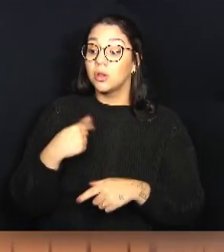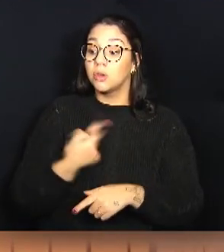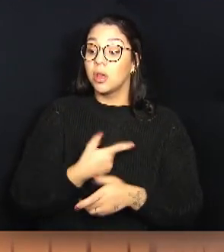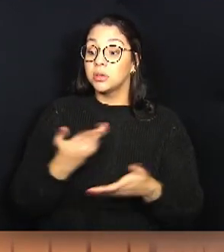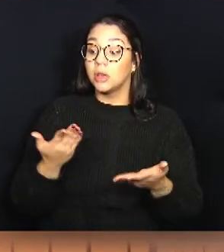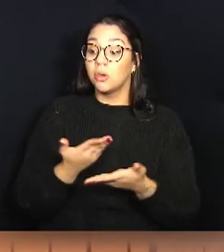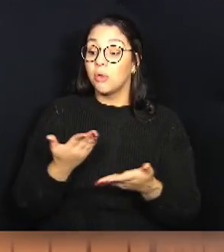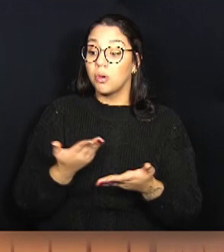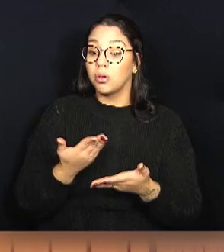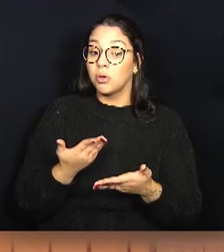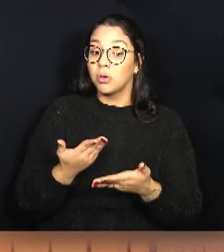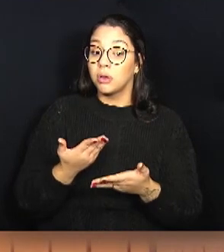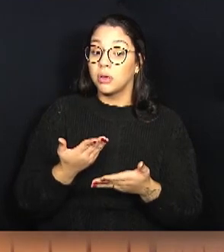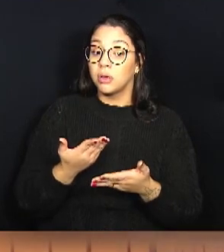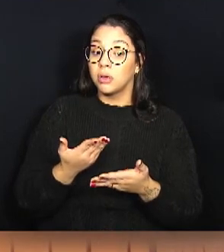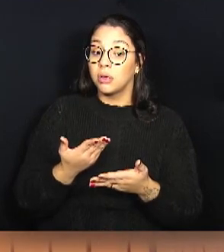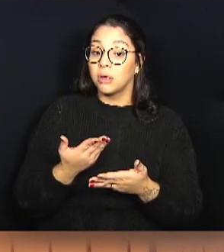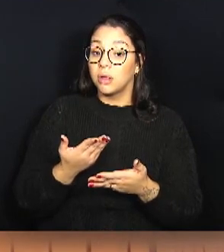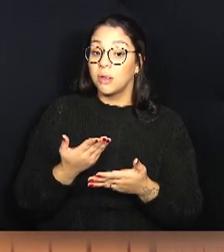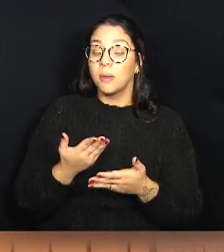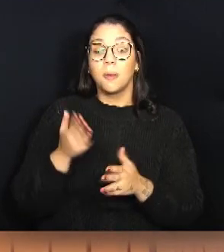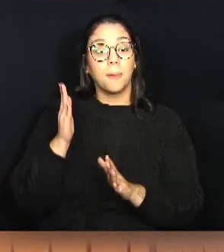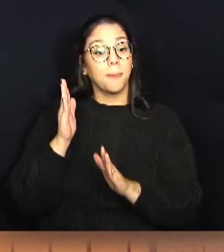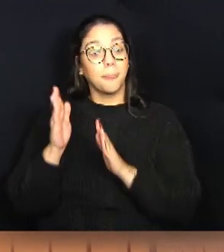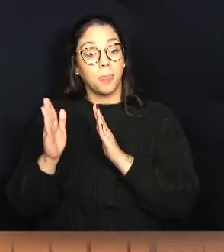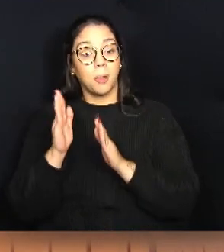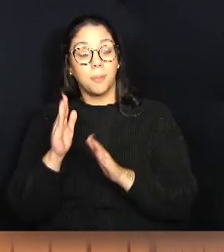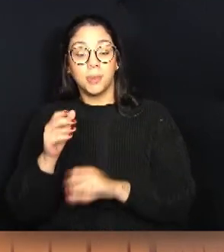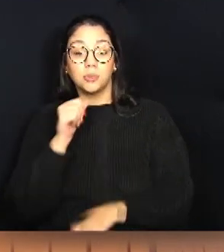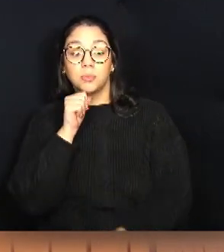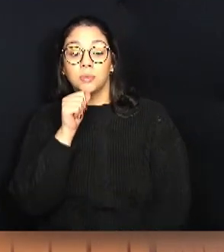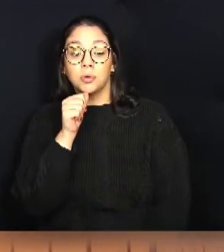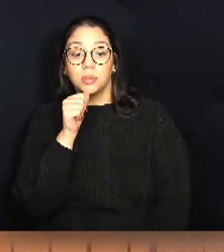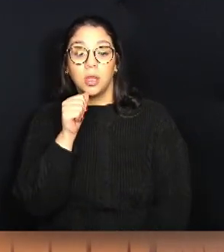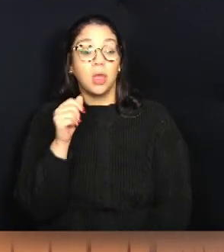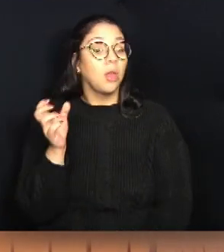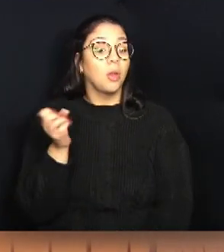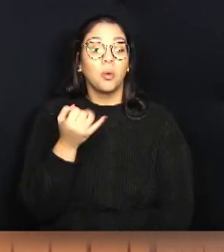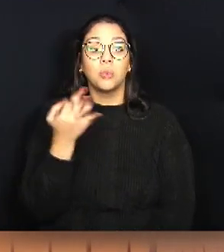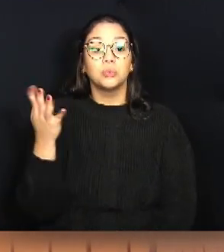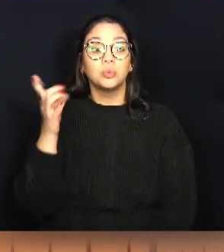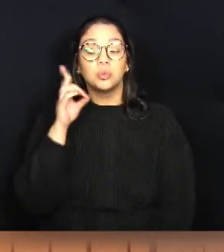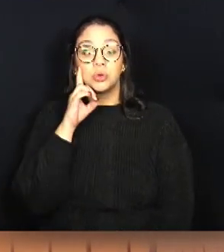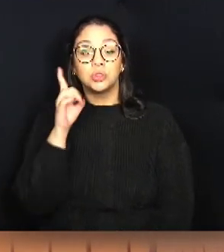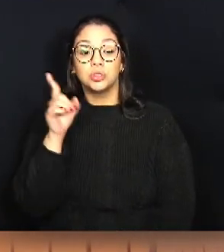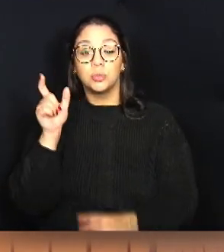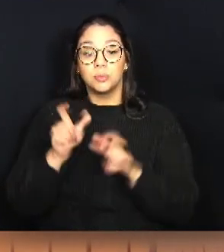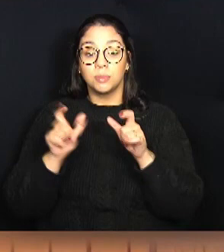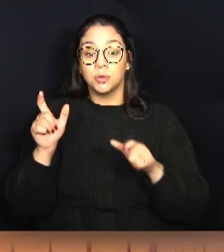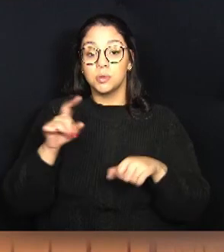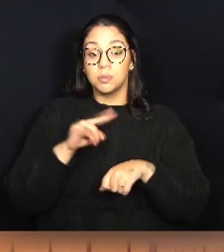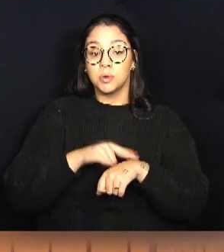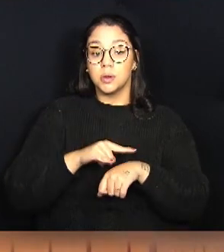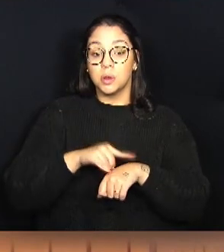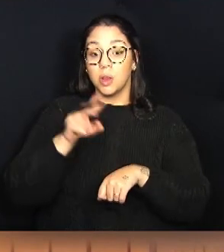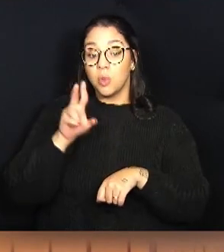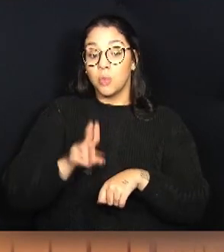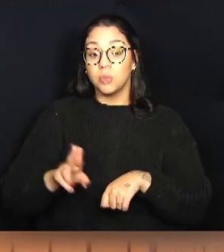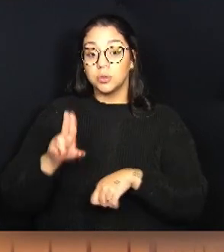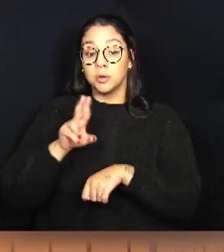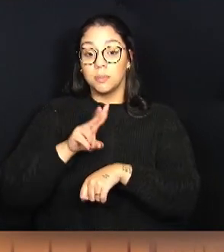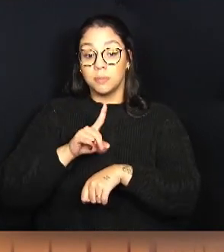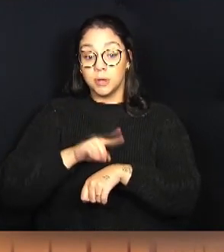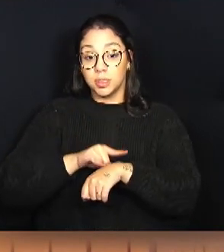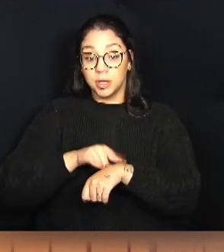inseridas? E no período menstrual, quantas vezes por dia alguém que tem acesso a banheiro utiliza o banheiro para fazer a troca